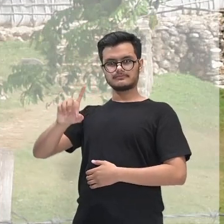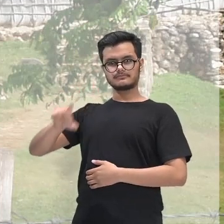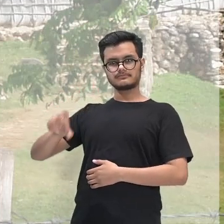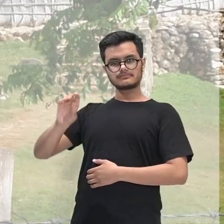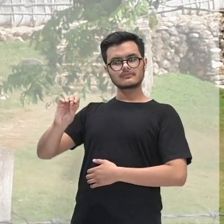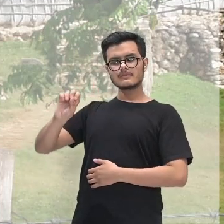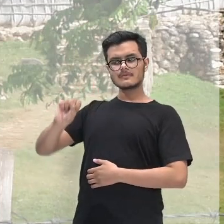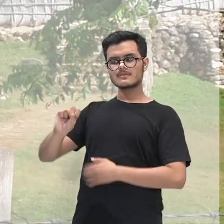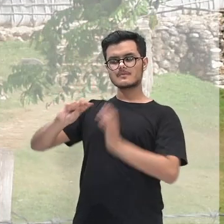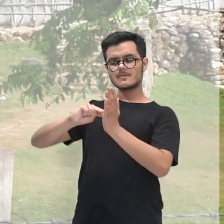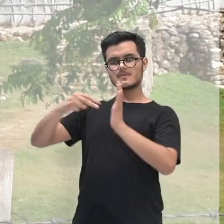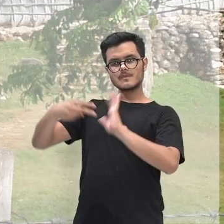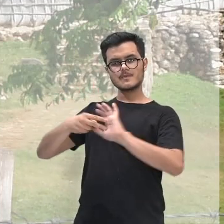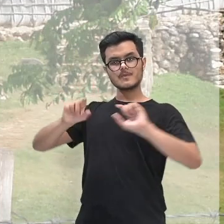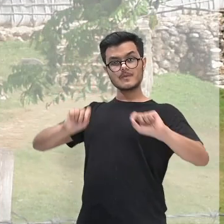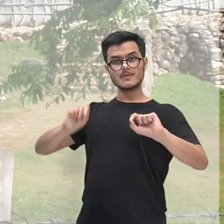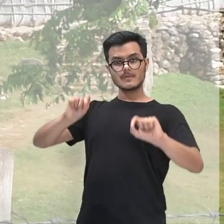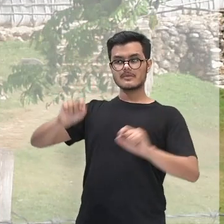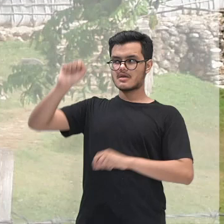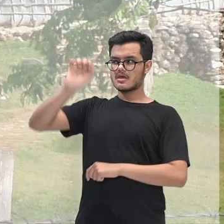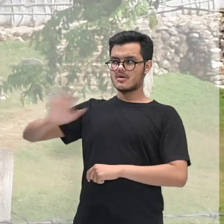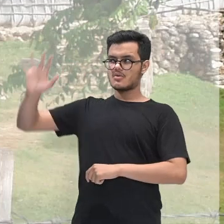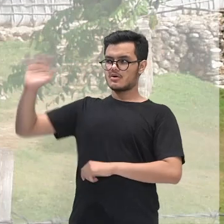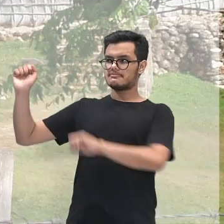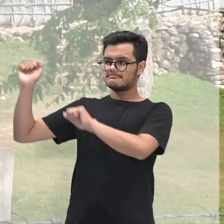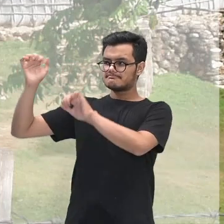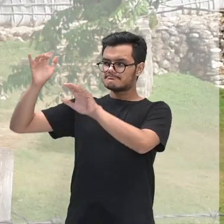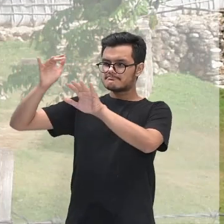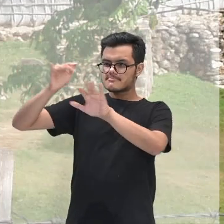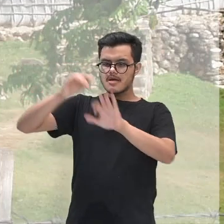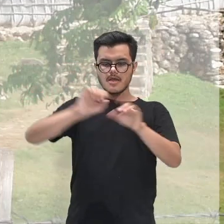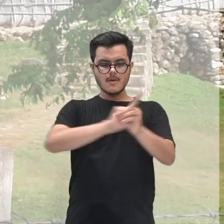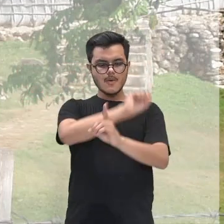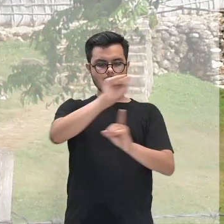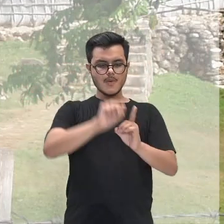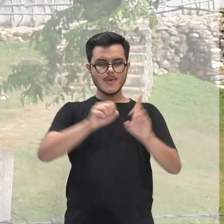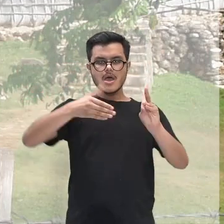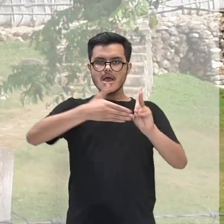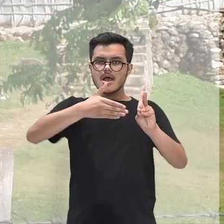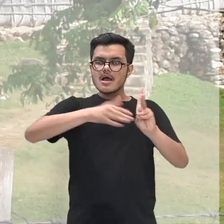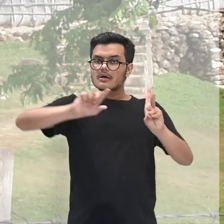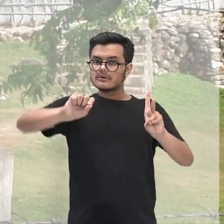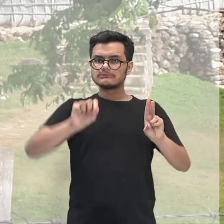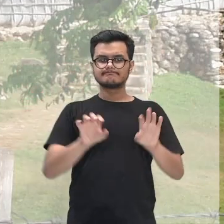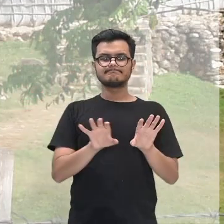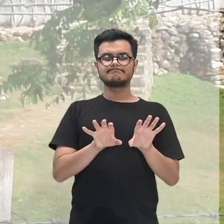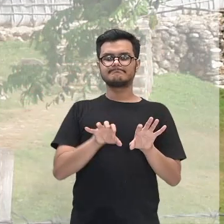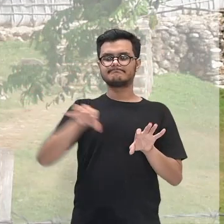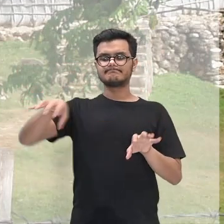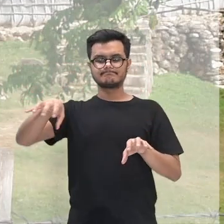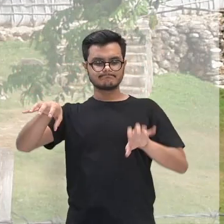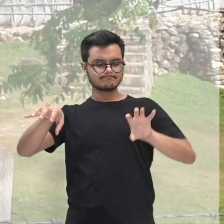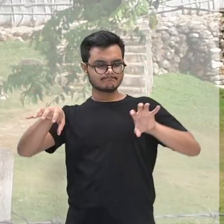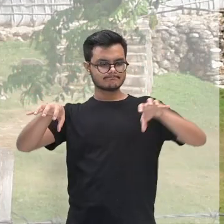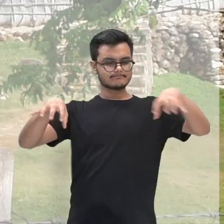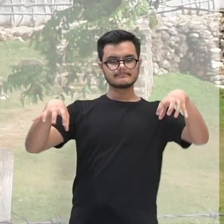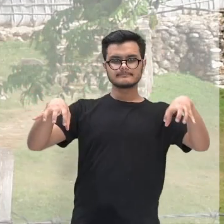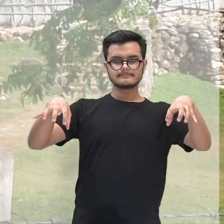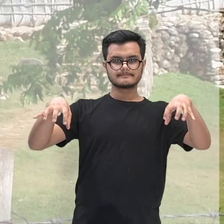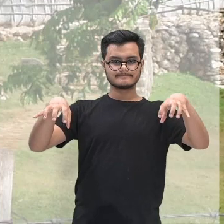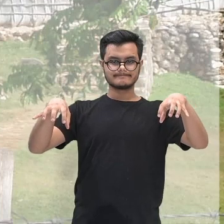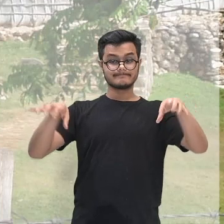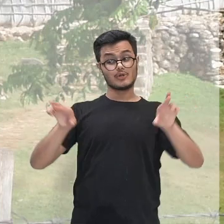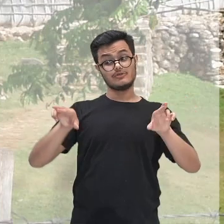europeia na Amazônia, as sociedades indígenas elas eram divididas e possuíam diferentes estruturas sociais